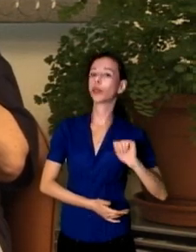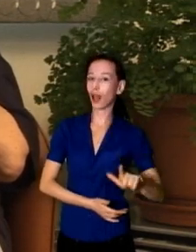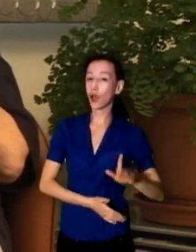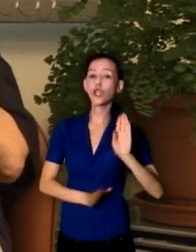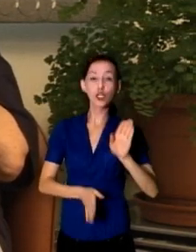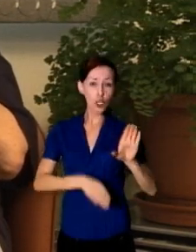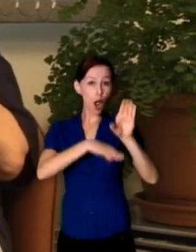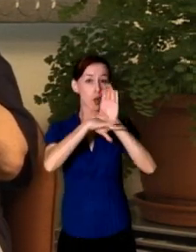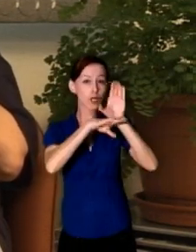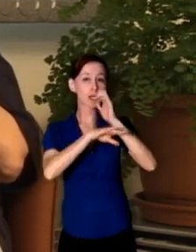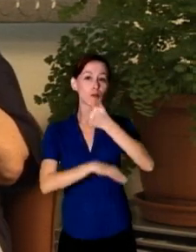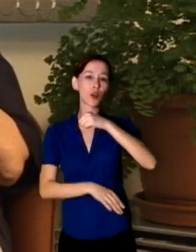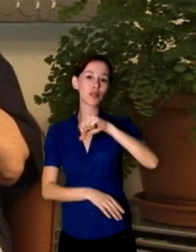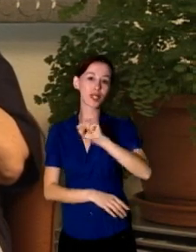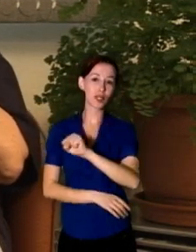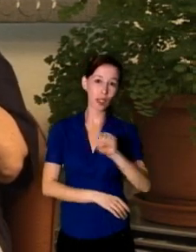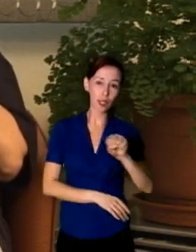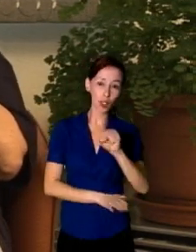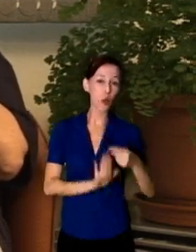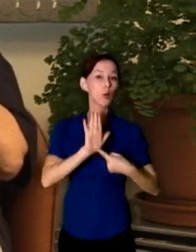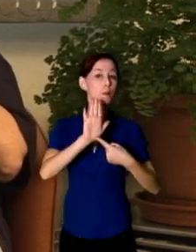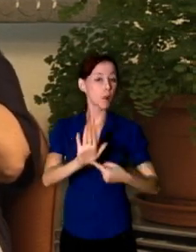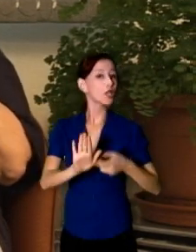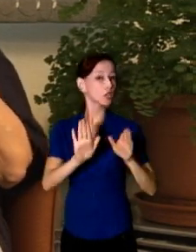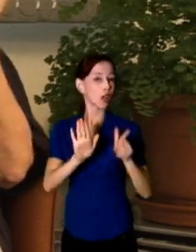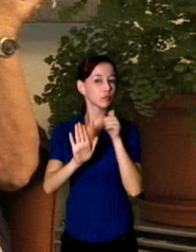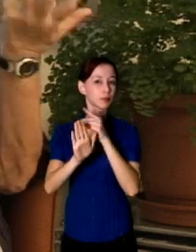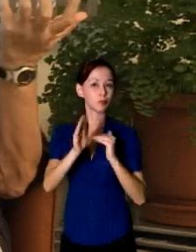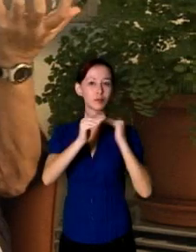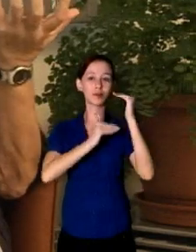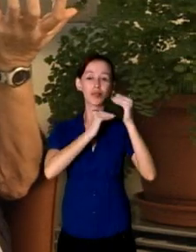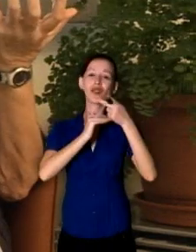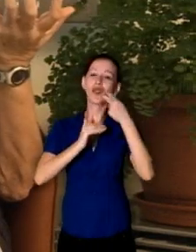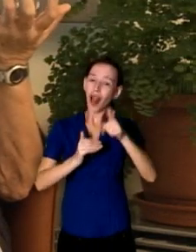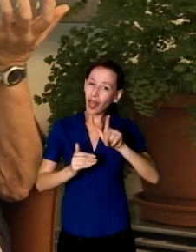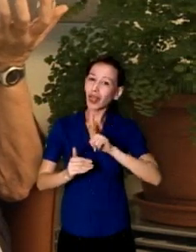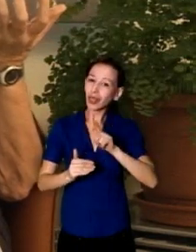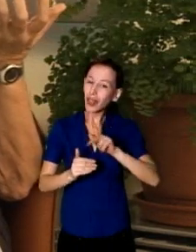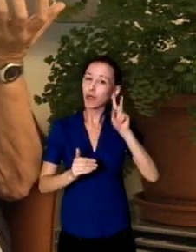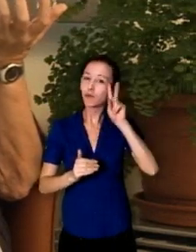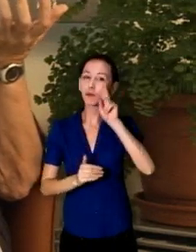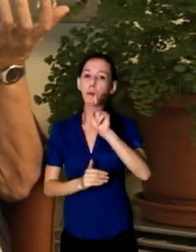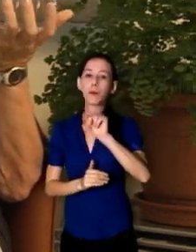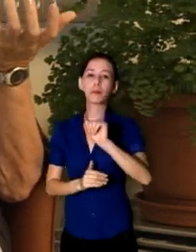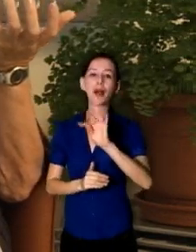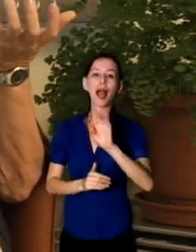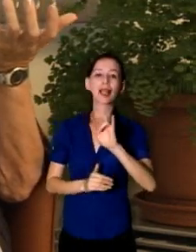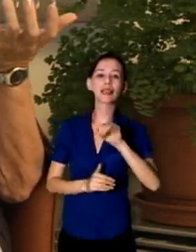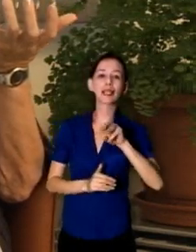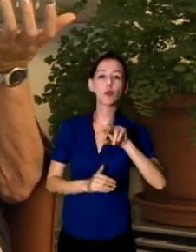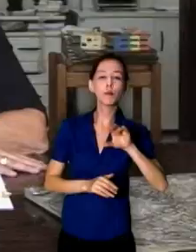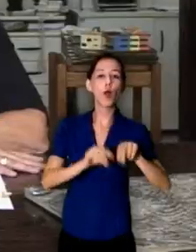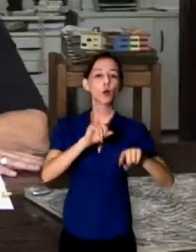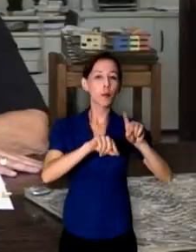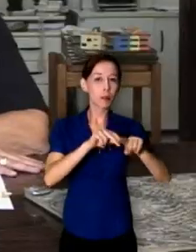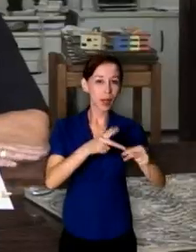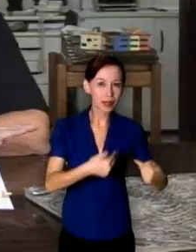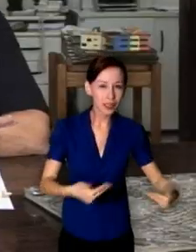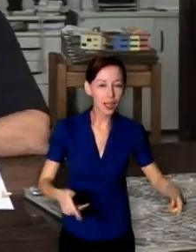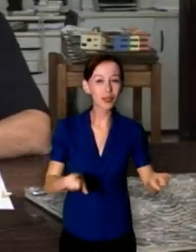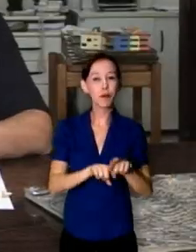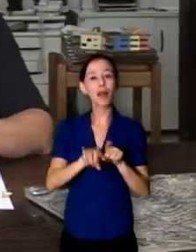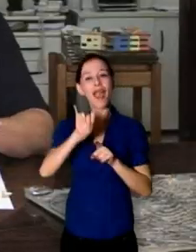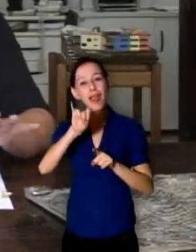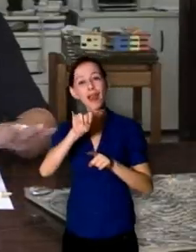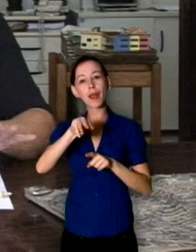colocou como... Foi um grande avanço, a ideia de que existe um patrimônio material, mas existe também um imaterial. O